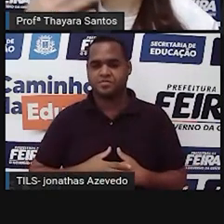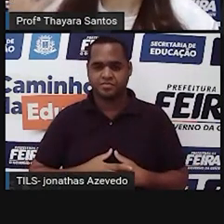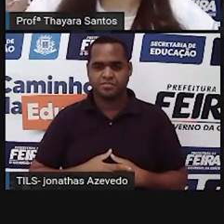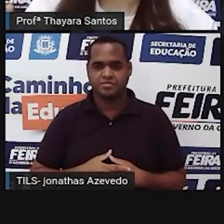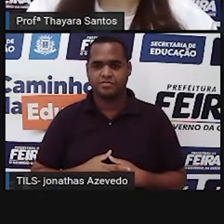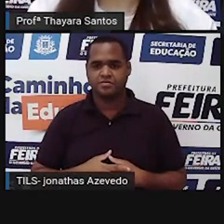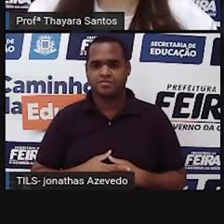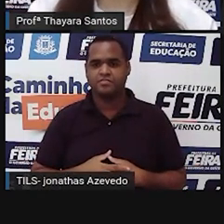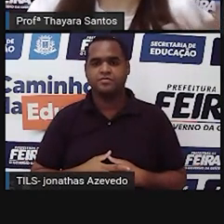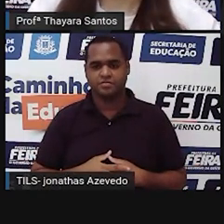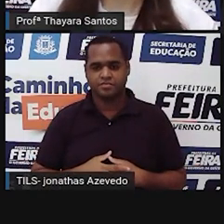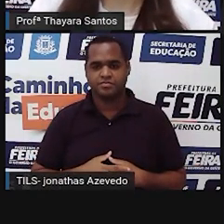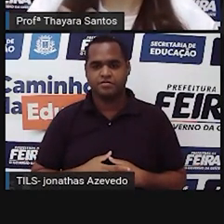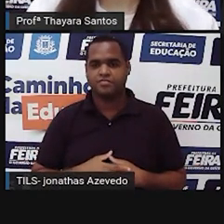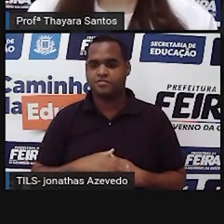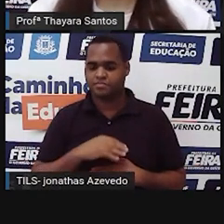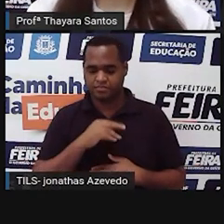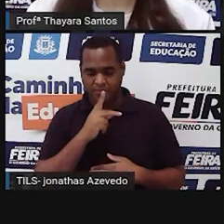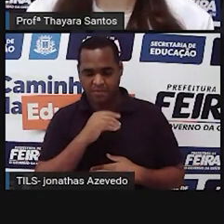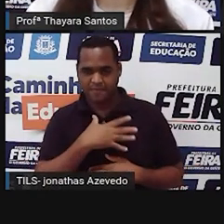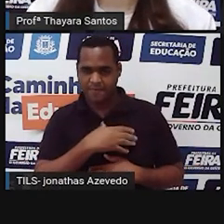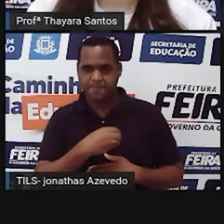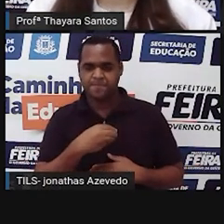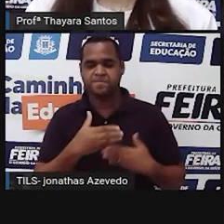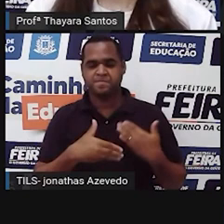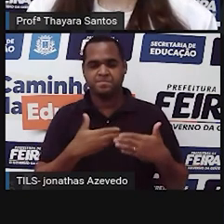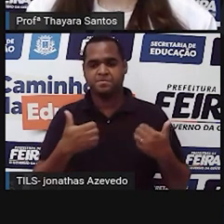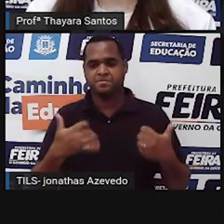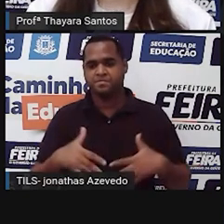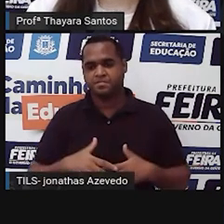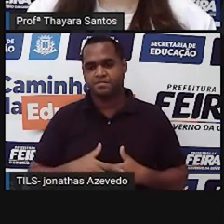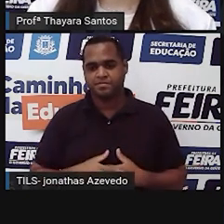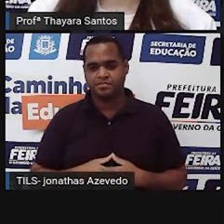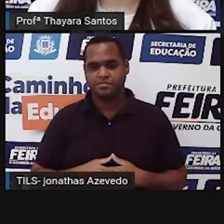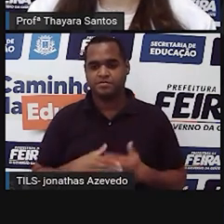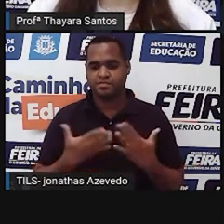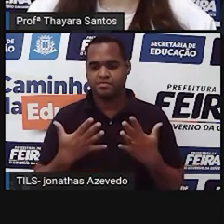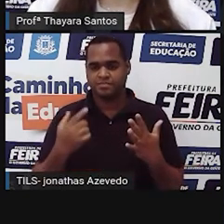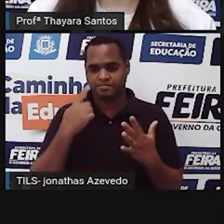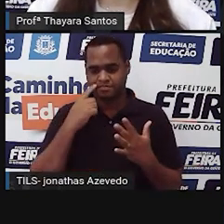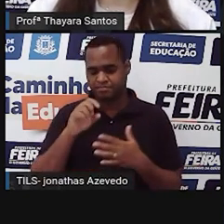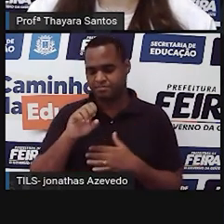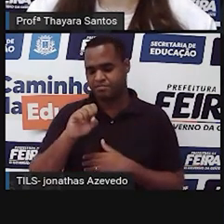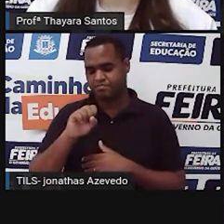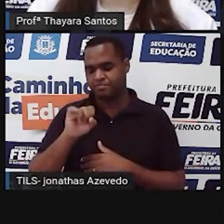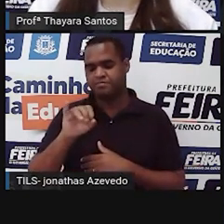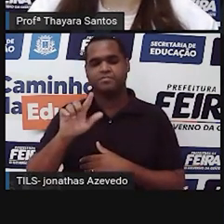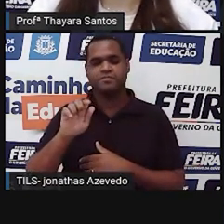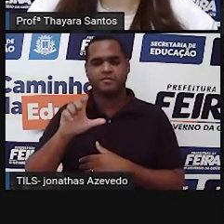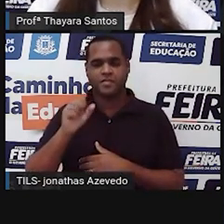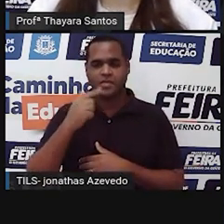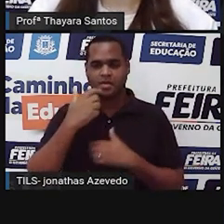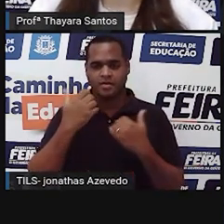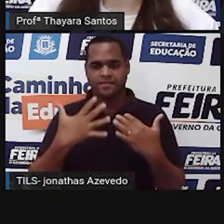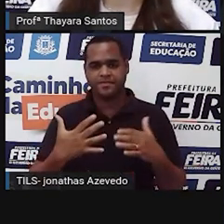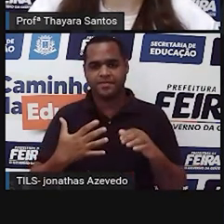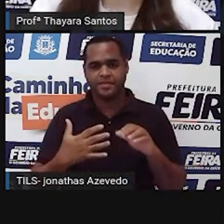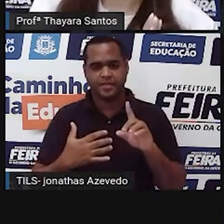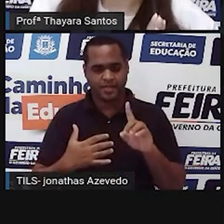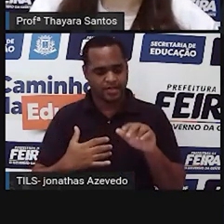Então, é transmissão entre pais e filhos. E essa sigla DNA significa ácido